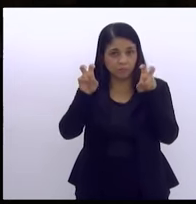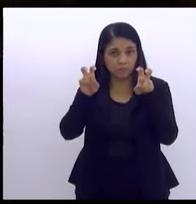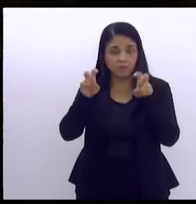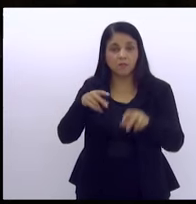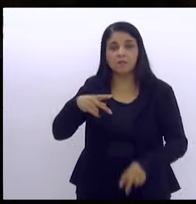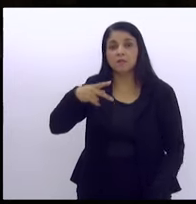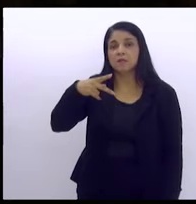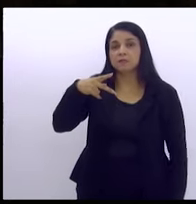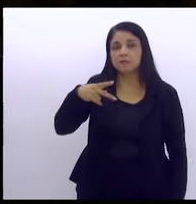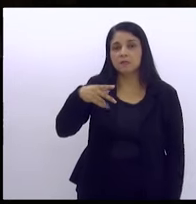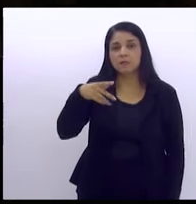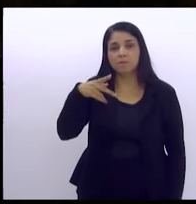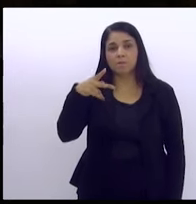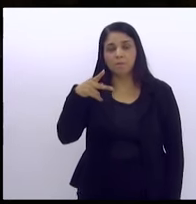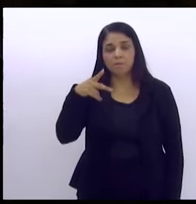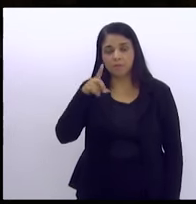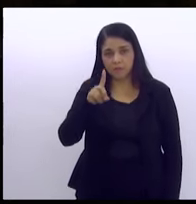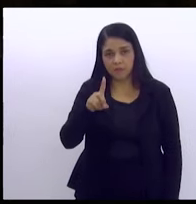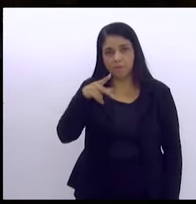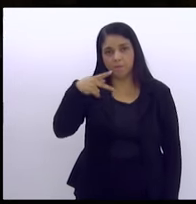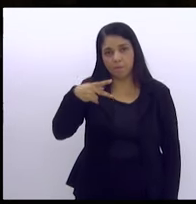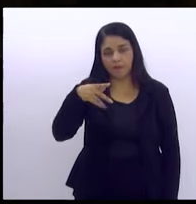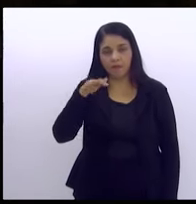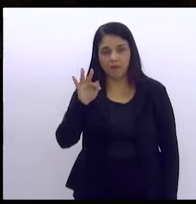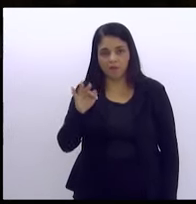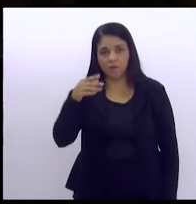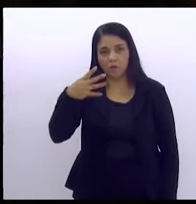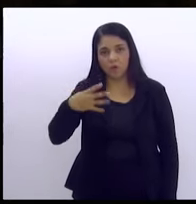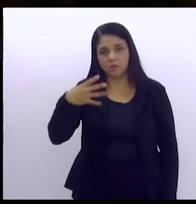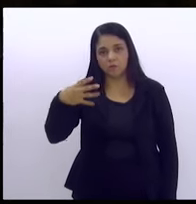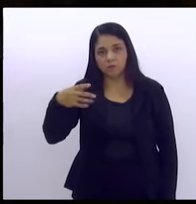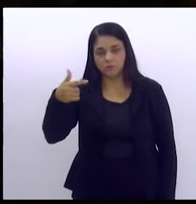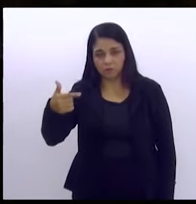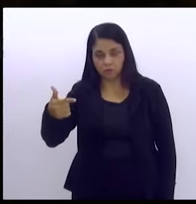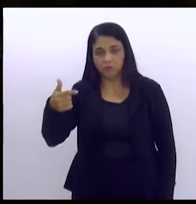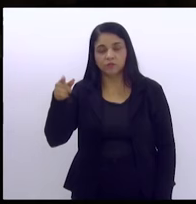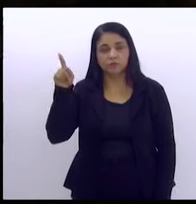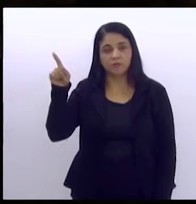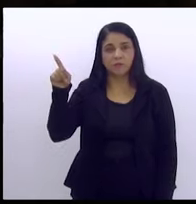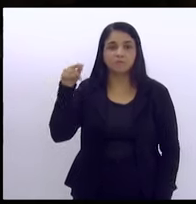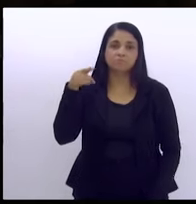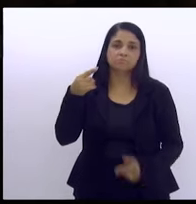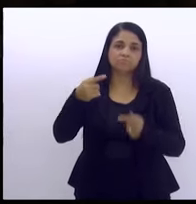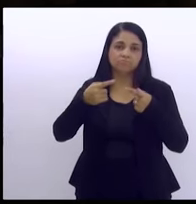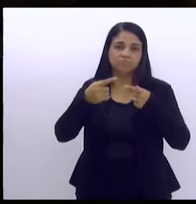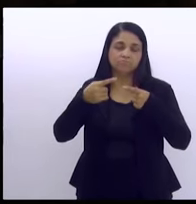DPF 442, que tramita no Supremo Tribunal Federal, que